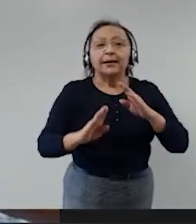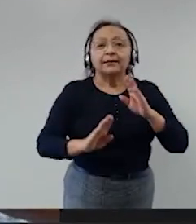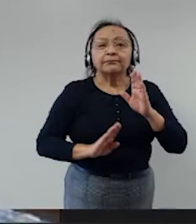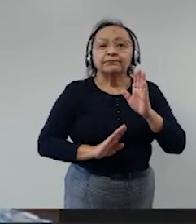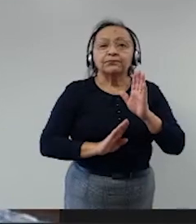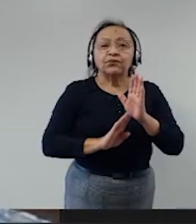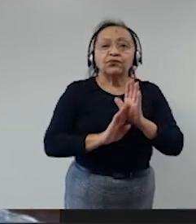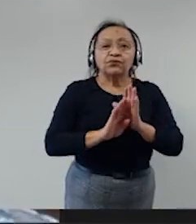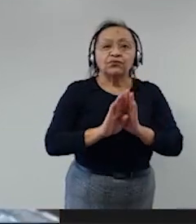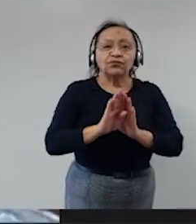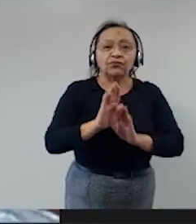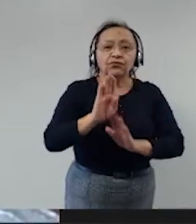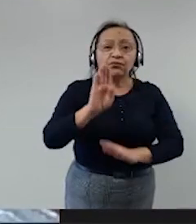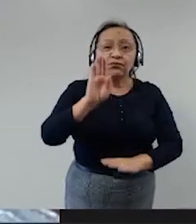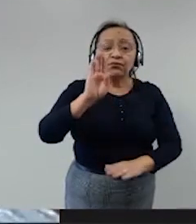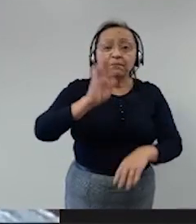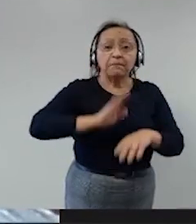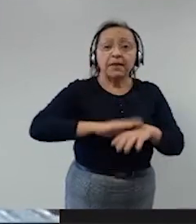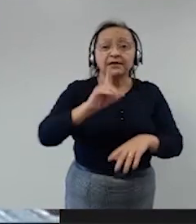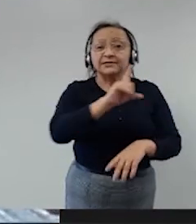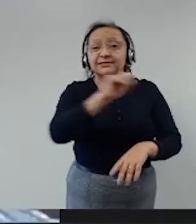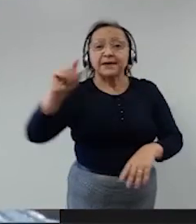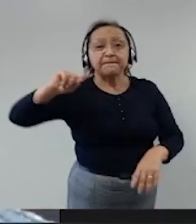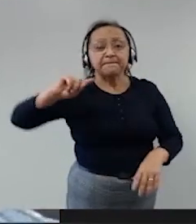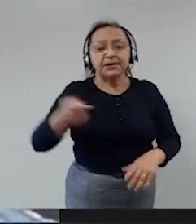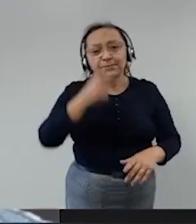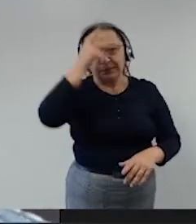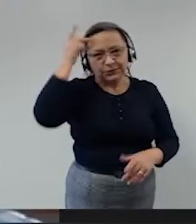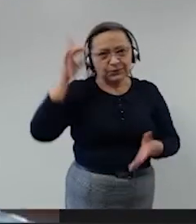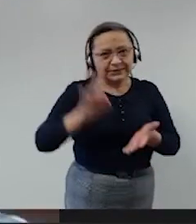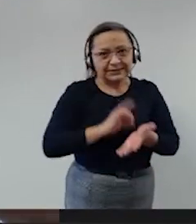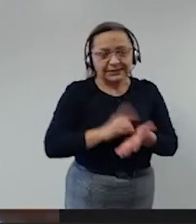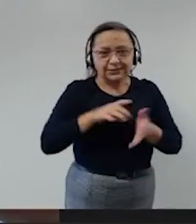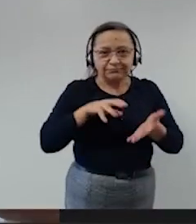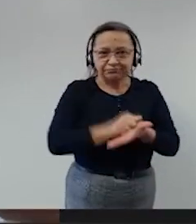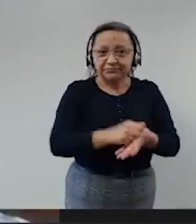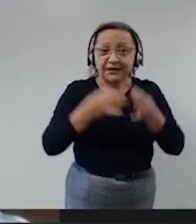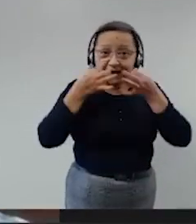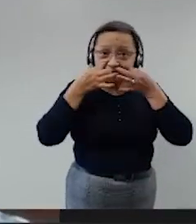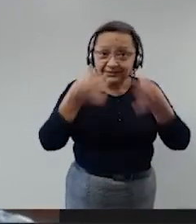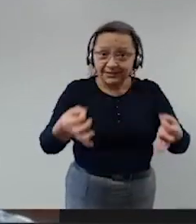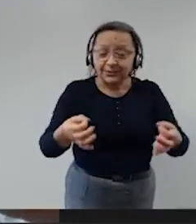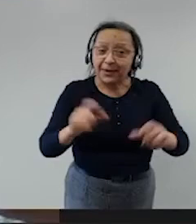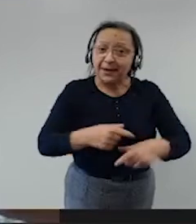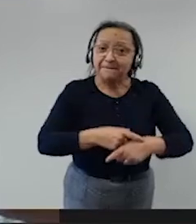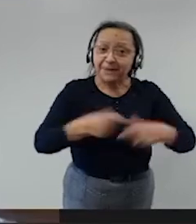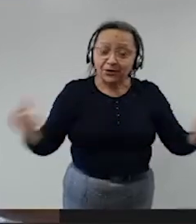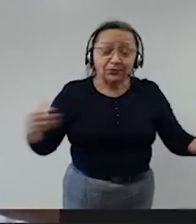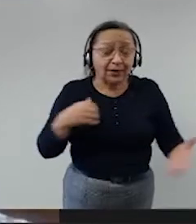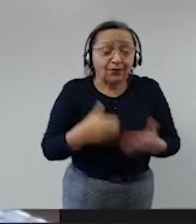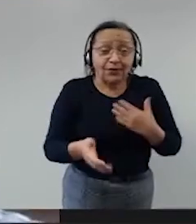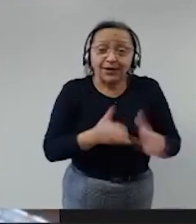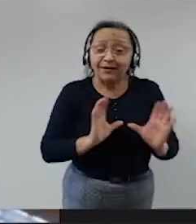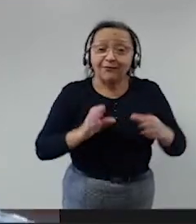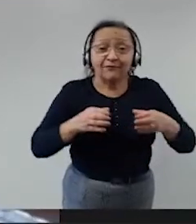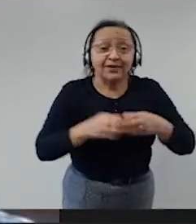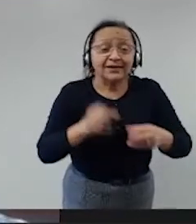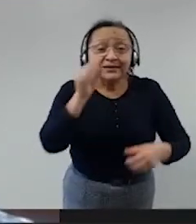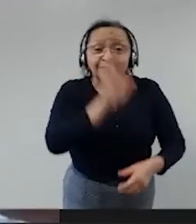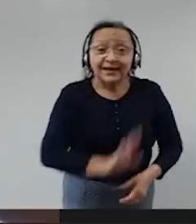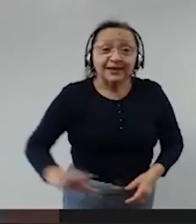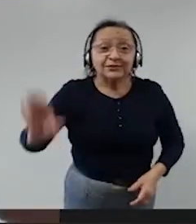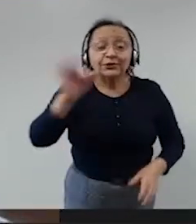a margem de 100.000 inscritos, portanto, é maior que qualquer conferência nacional que nós